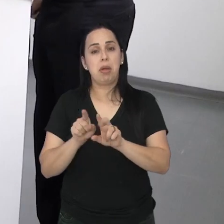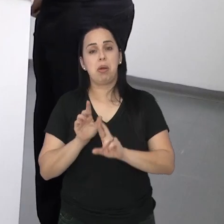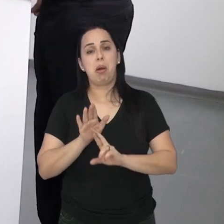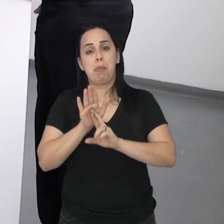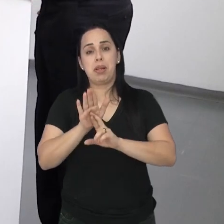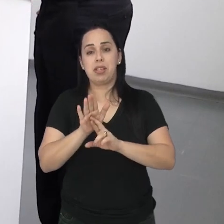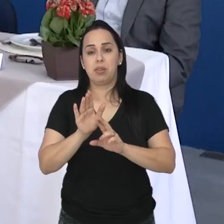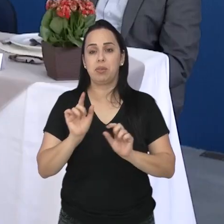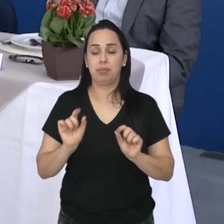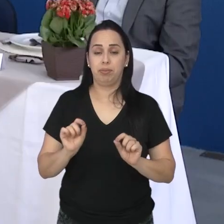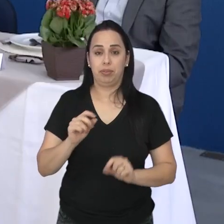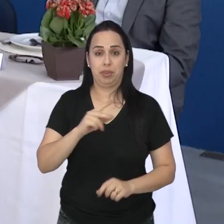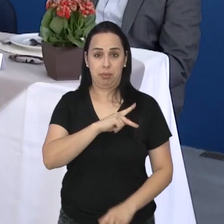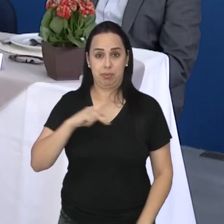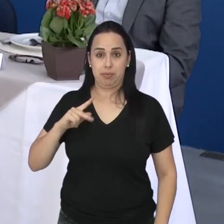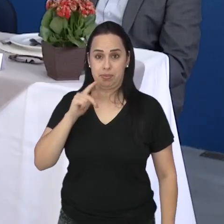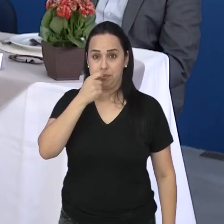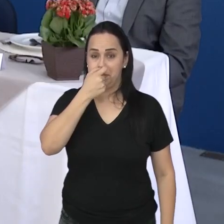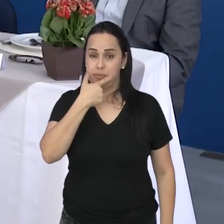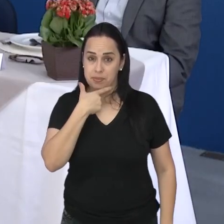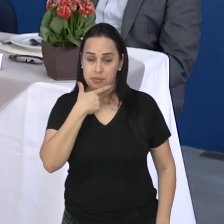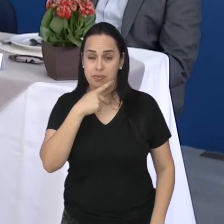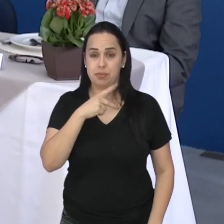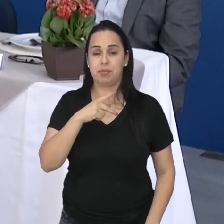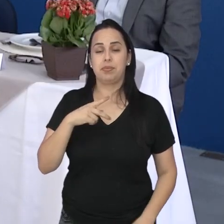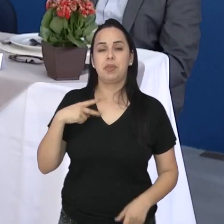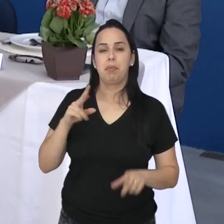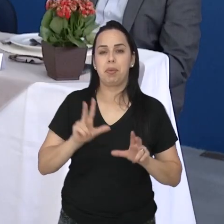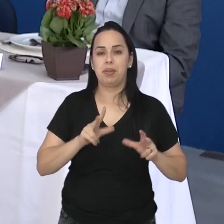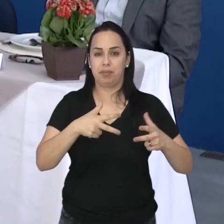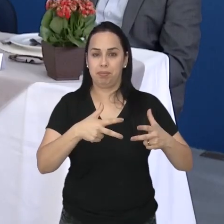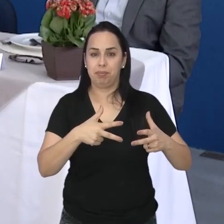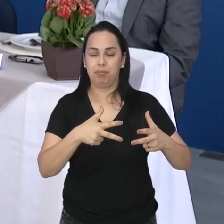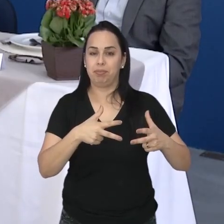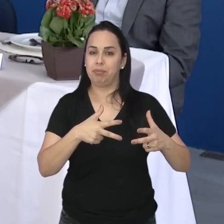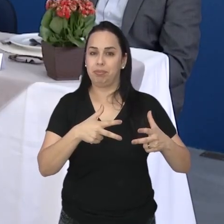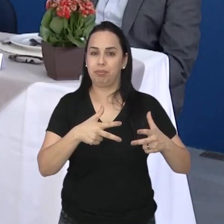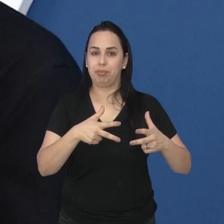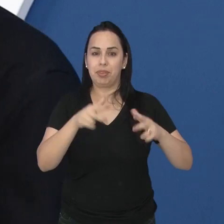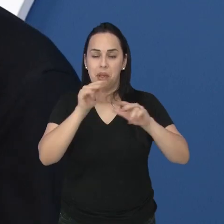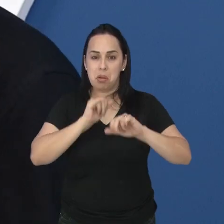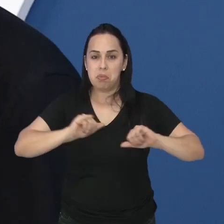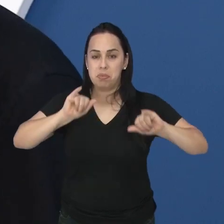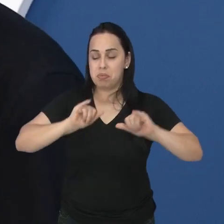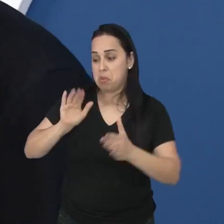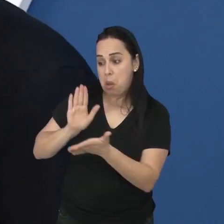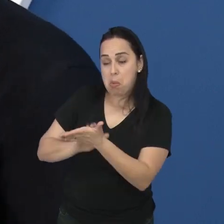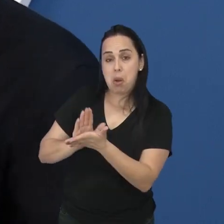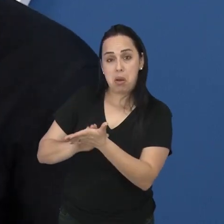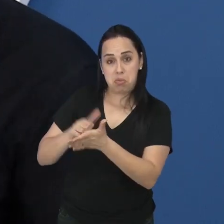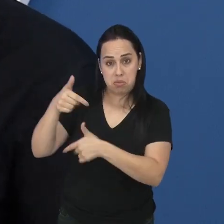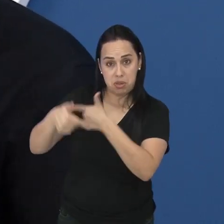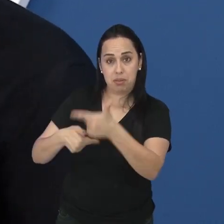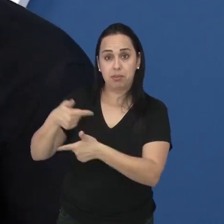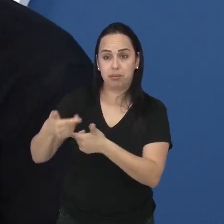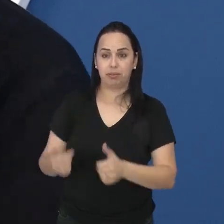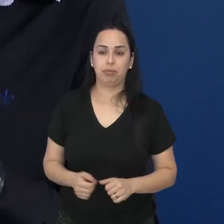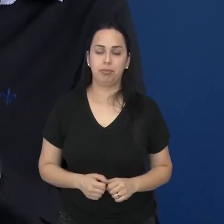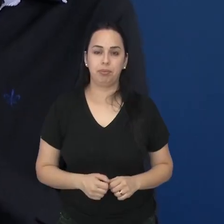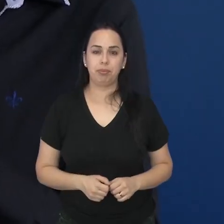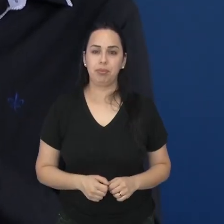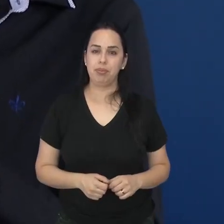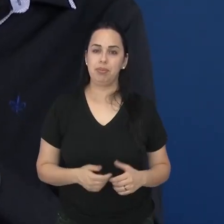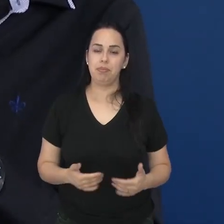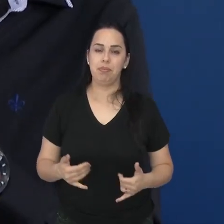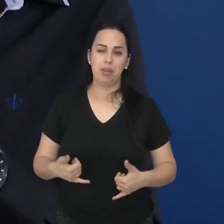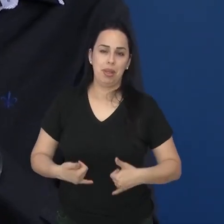mundo afora. Roberto do Eleven, vereador e presidente da Câmara, destacou e parabenizou o trabalho da entidade.